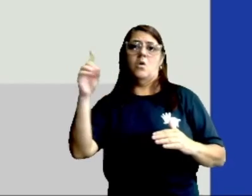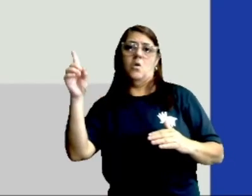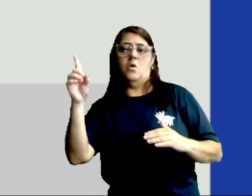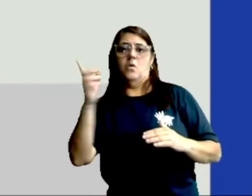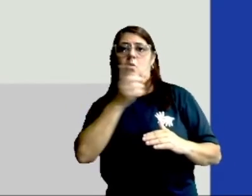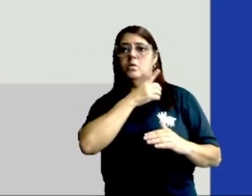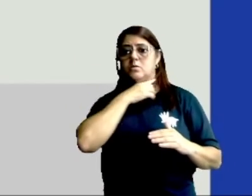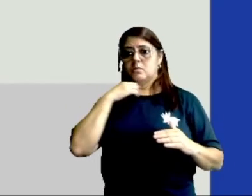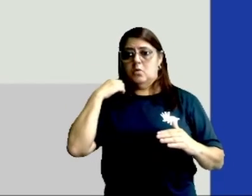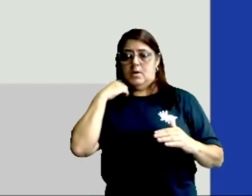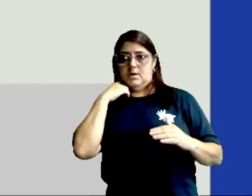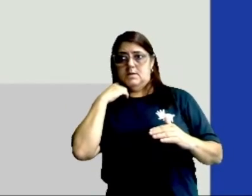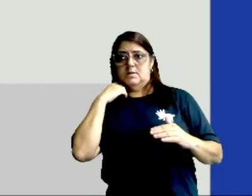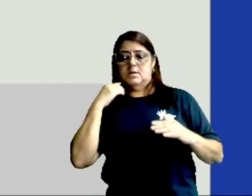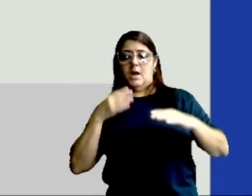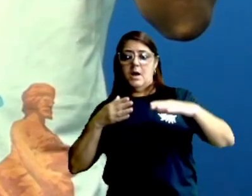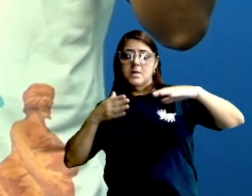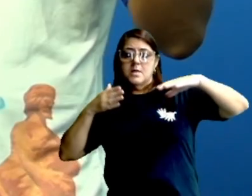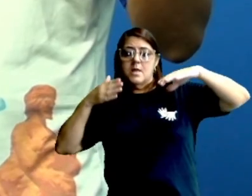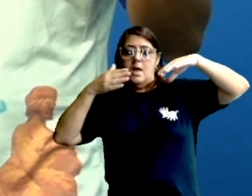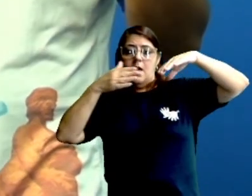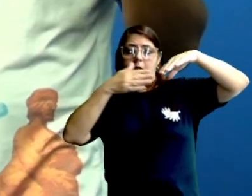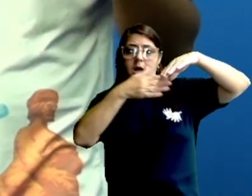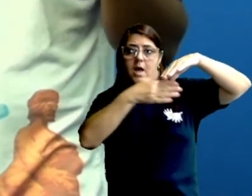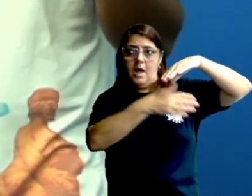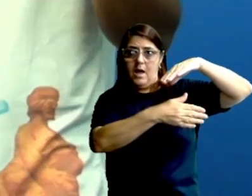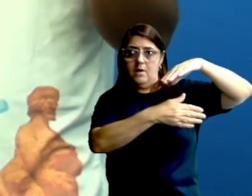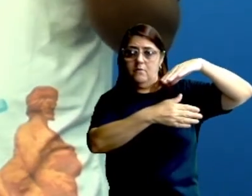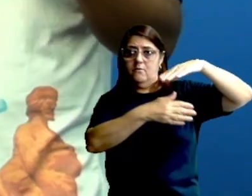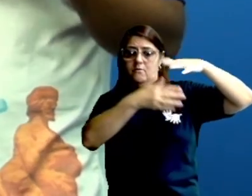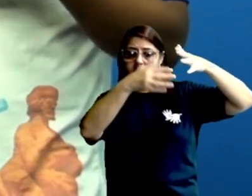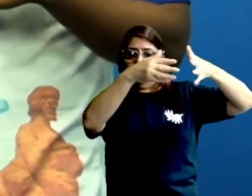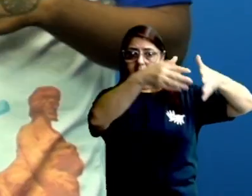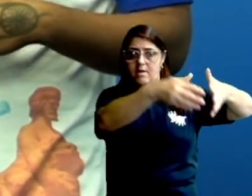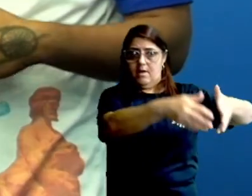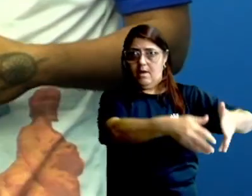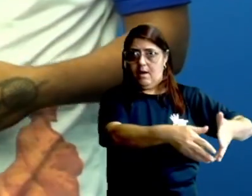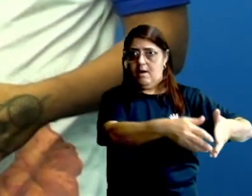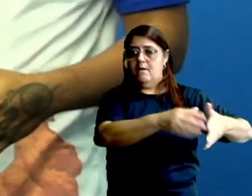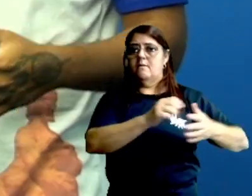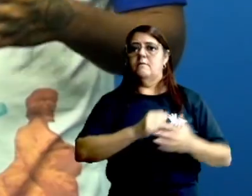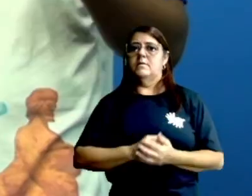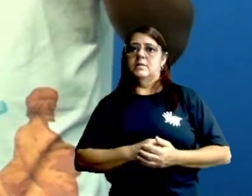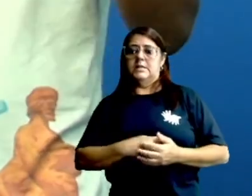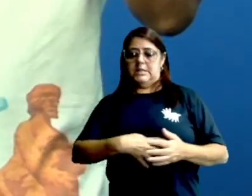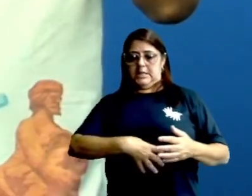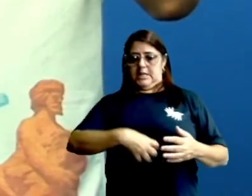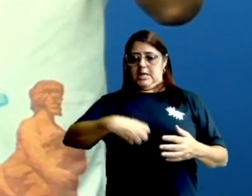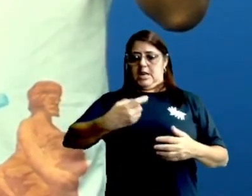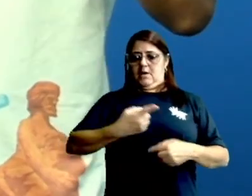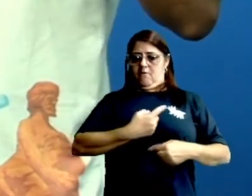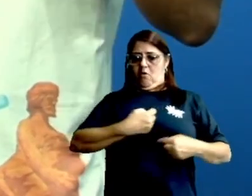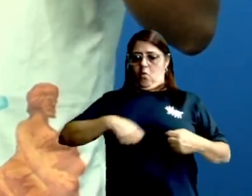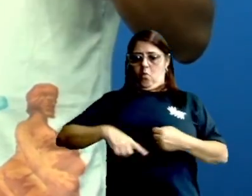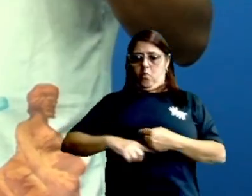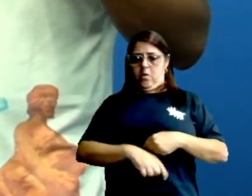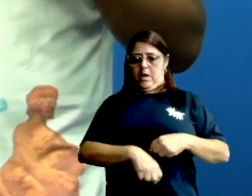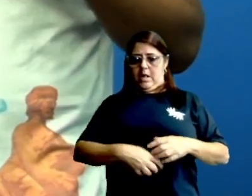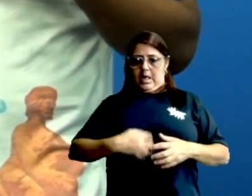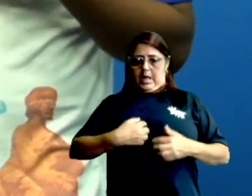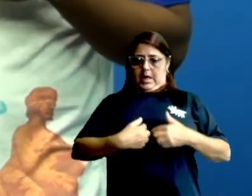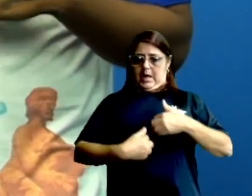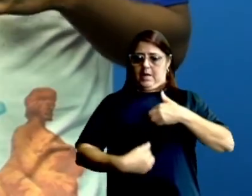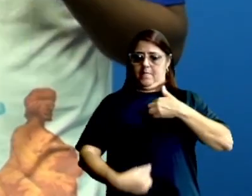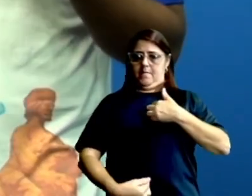ah lá era coloca quando o faraó lhe morria e passava pelo processo de modificação eram retiradas as vísceras do faraó o corpo